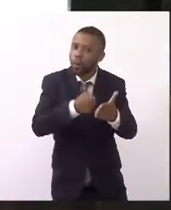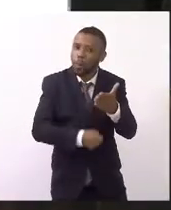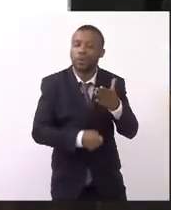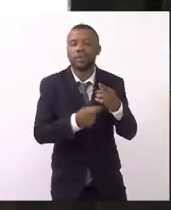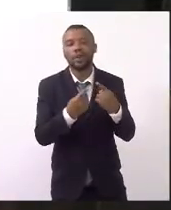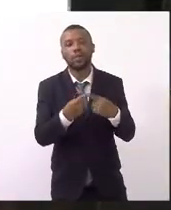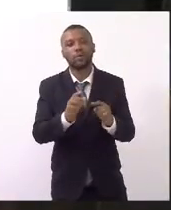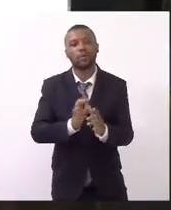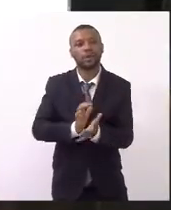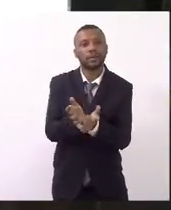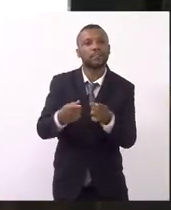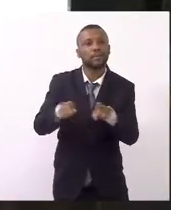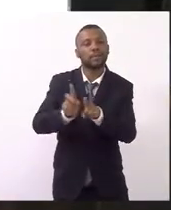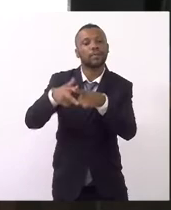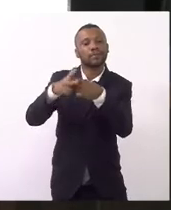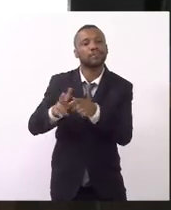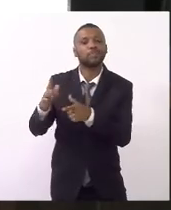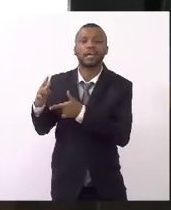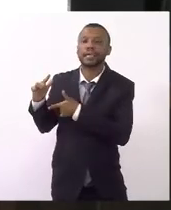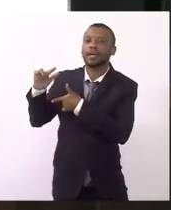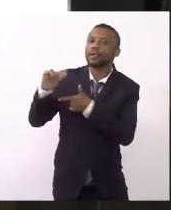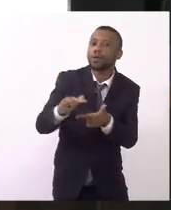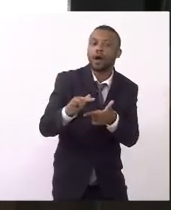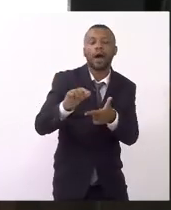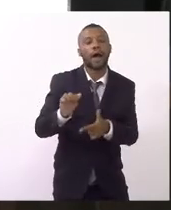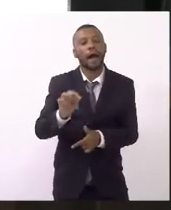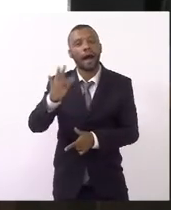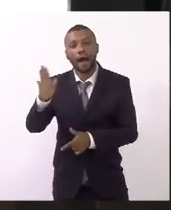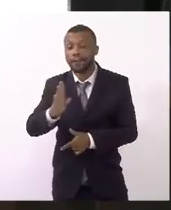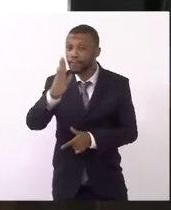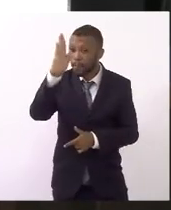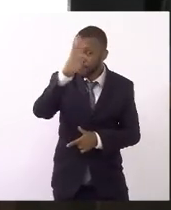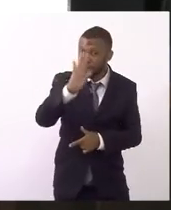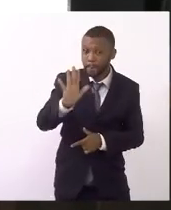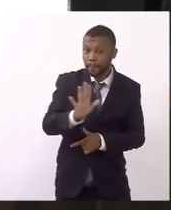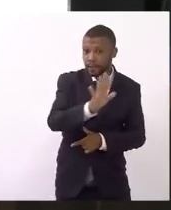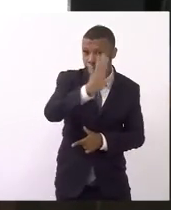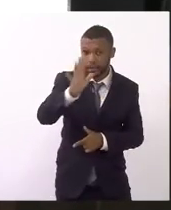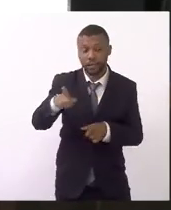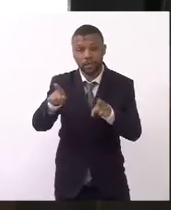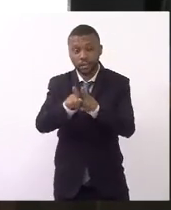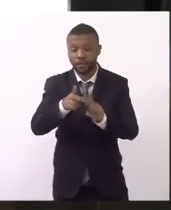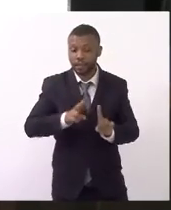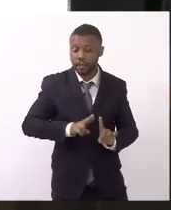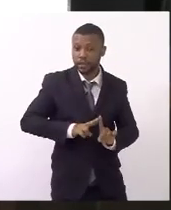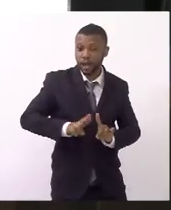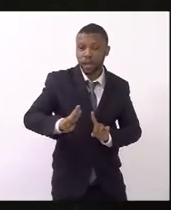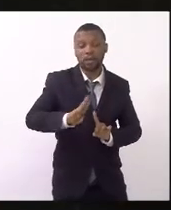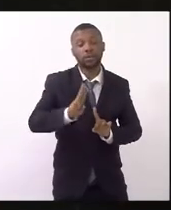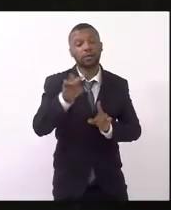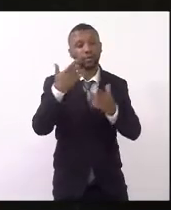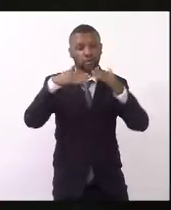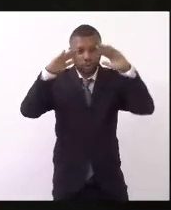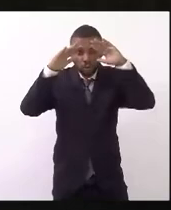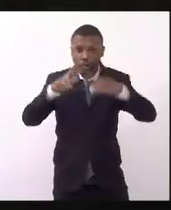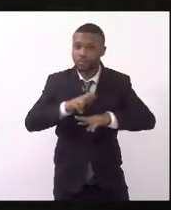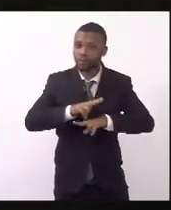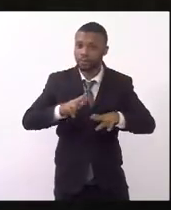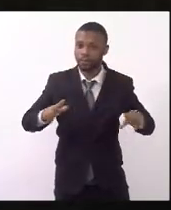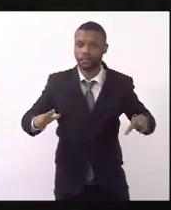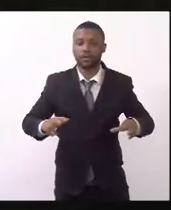e na manutenção das tradições afro-brasileiras e na religião dos Orixás e